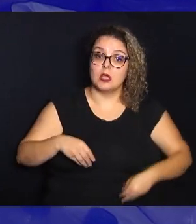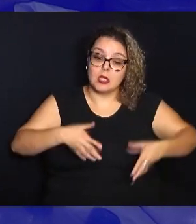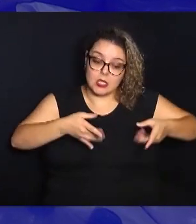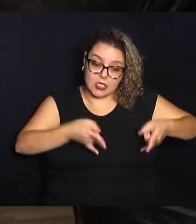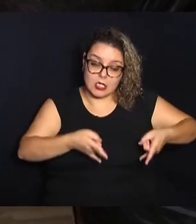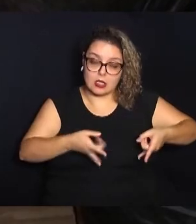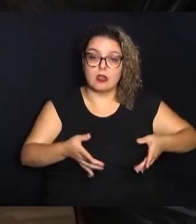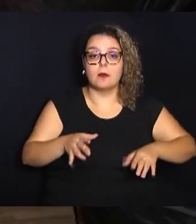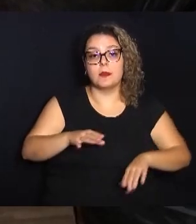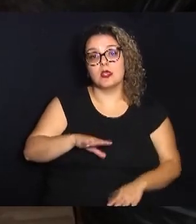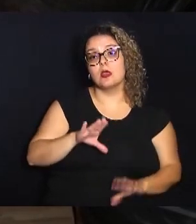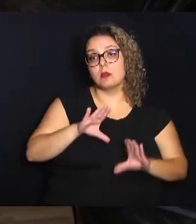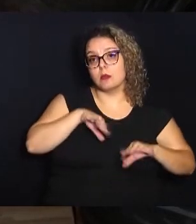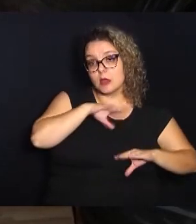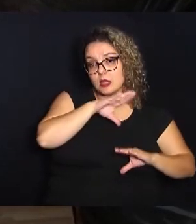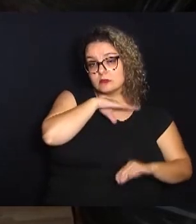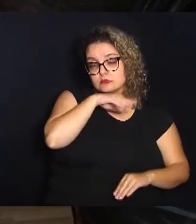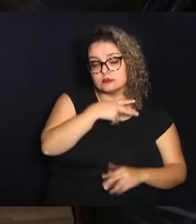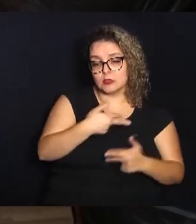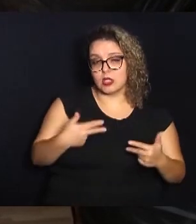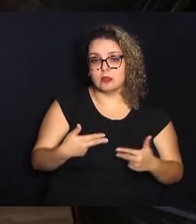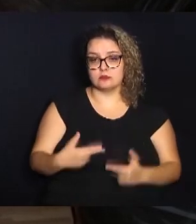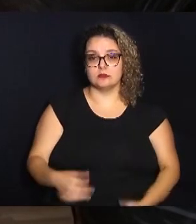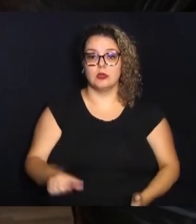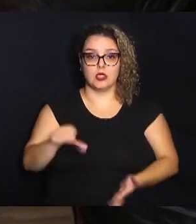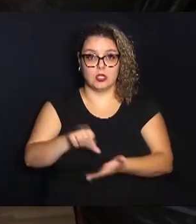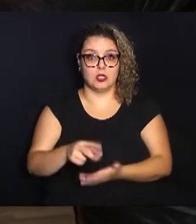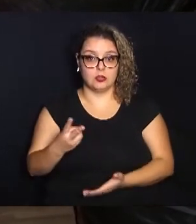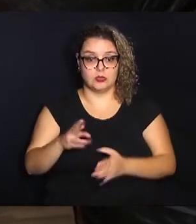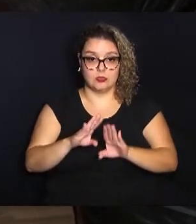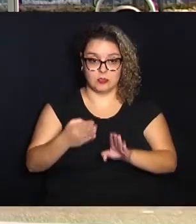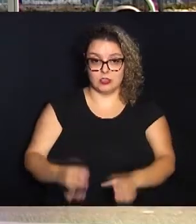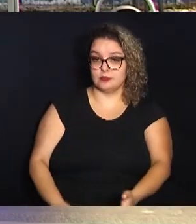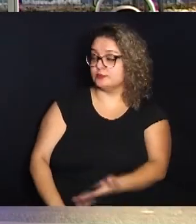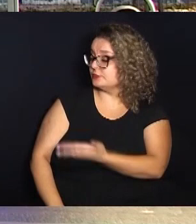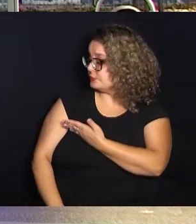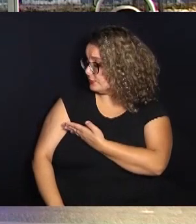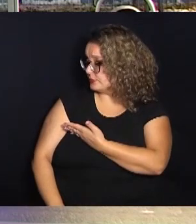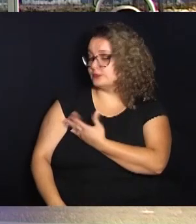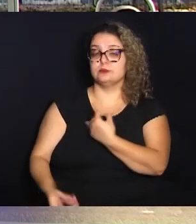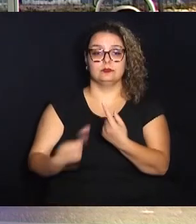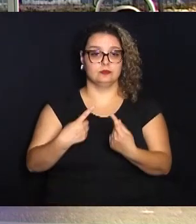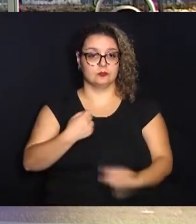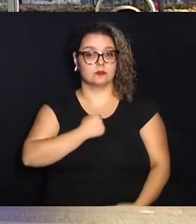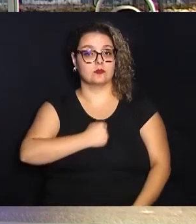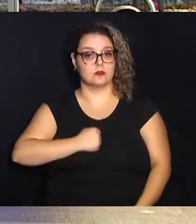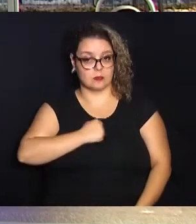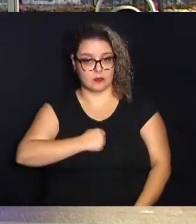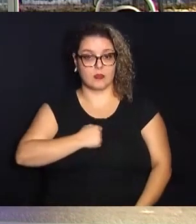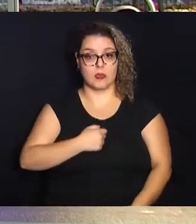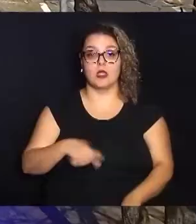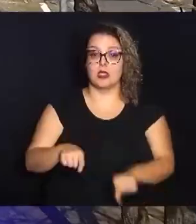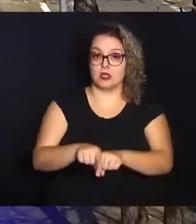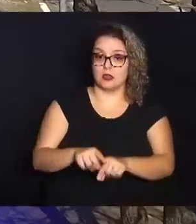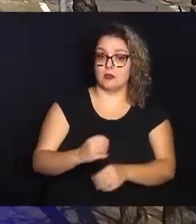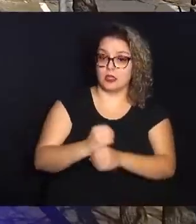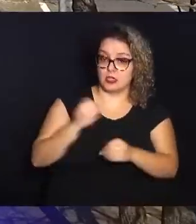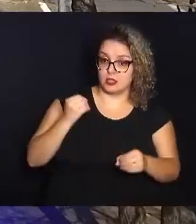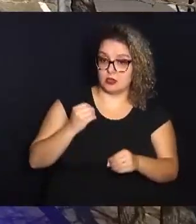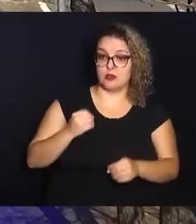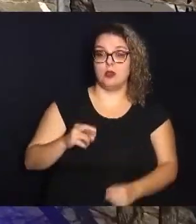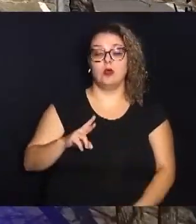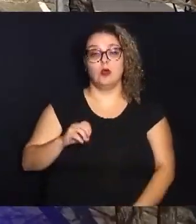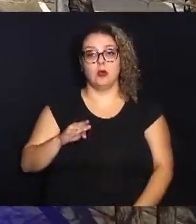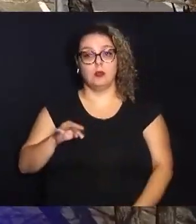caminhas os pontos de coleta da câmara estão em Duas portarias na Avenida da Saudade 100 e na Avenida